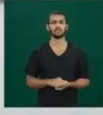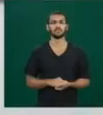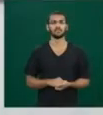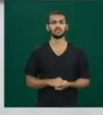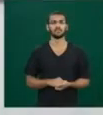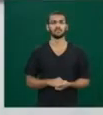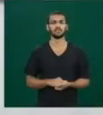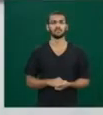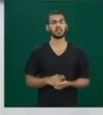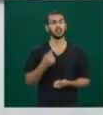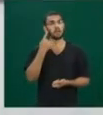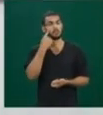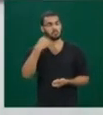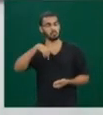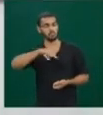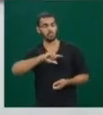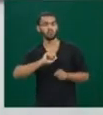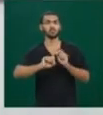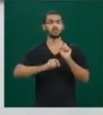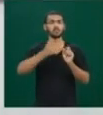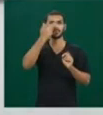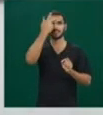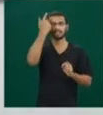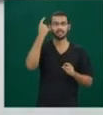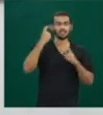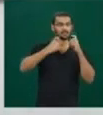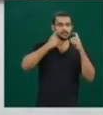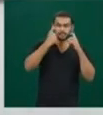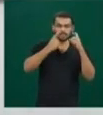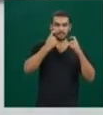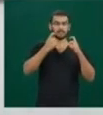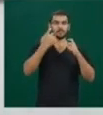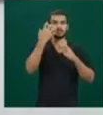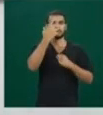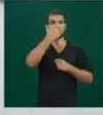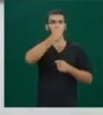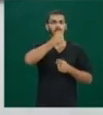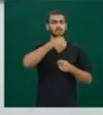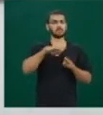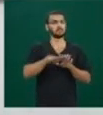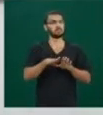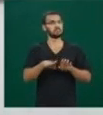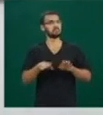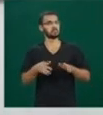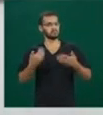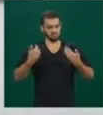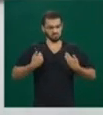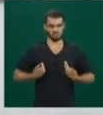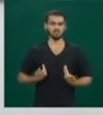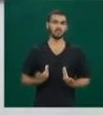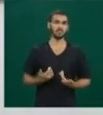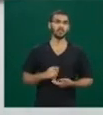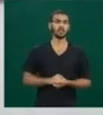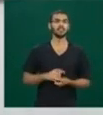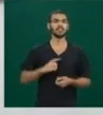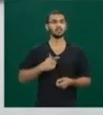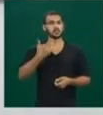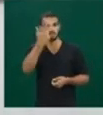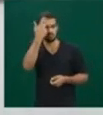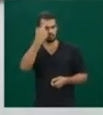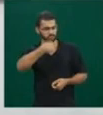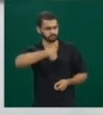A gente vem acompanhando como as pessoas têm se preocupado um pouco mais com a aparência física, com a beleza. E para isso, buscam os